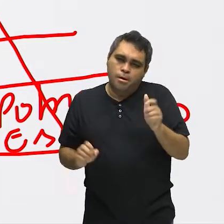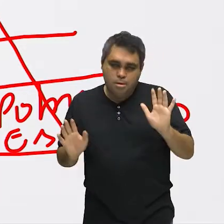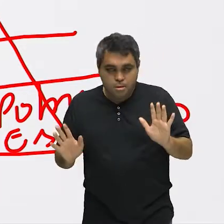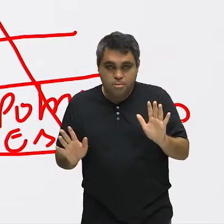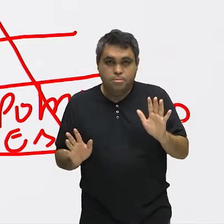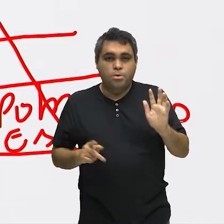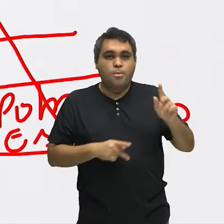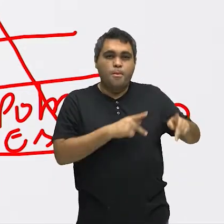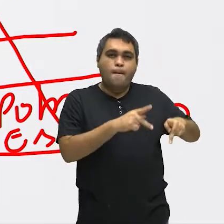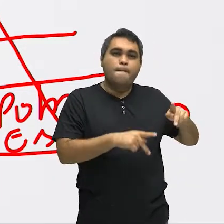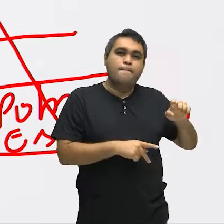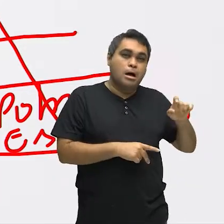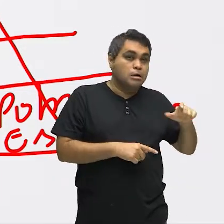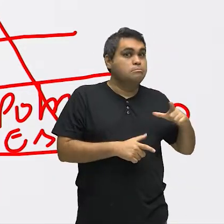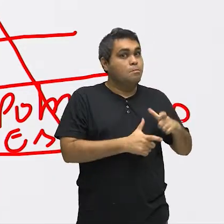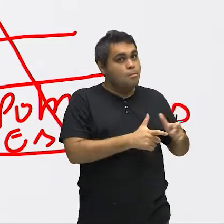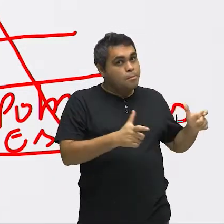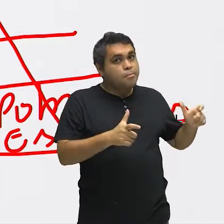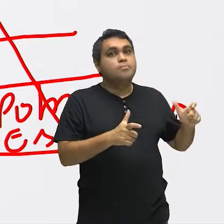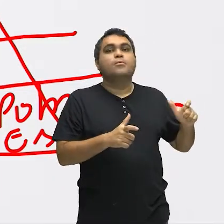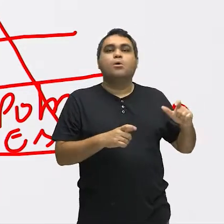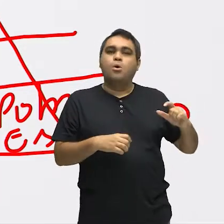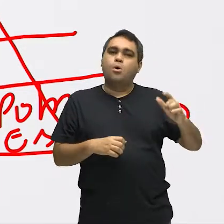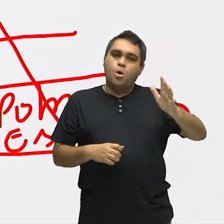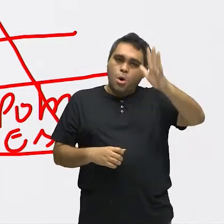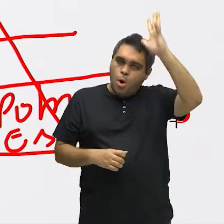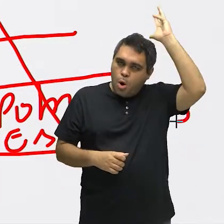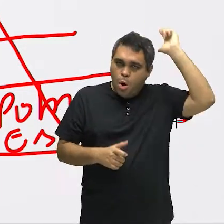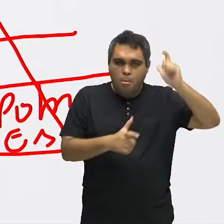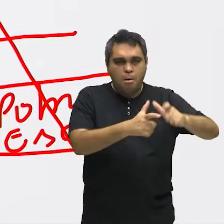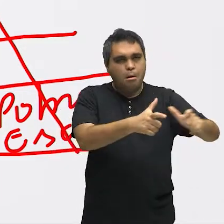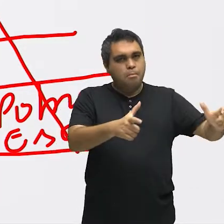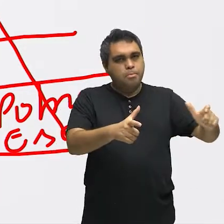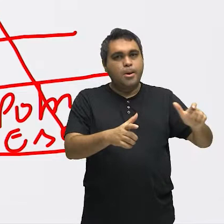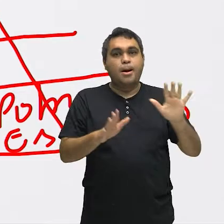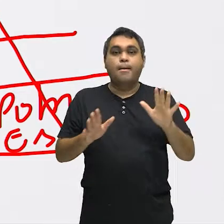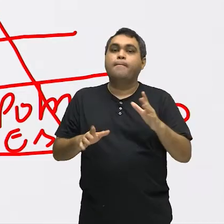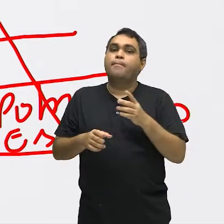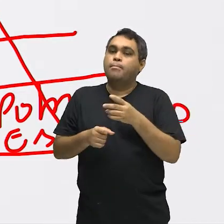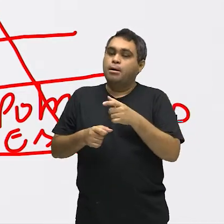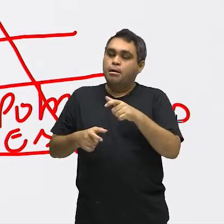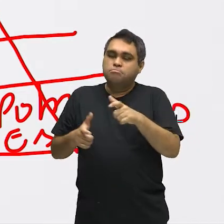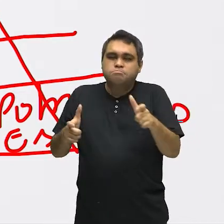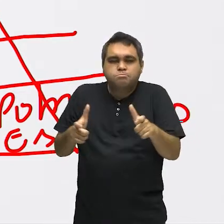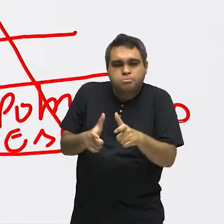em Roma, tá? Mas eles existiam, porque todos os povos derrotados acabavam